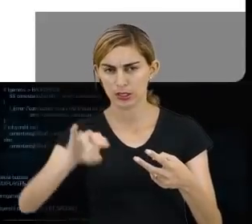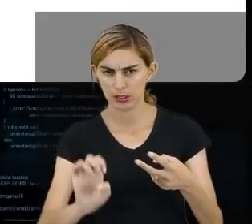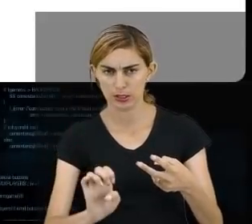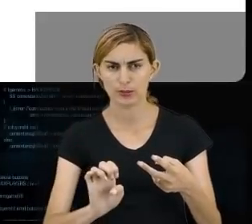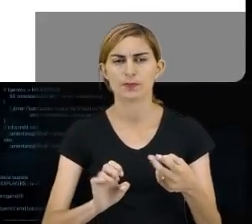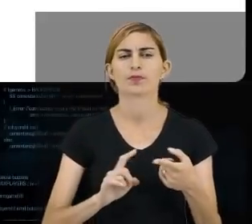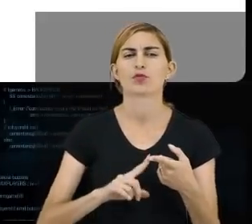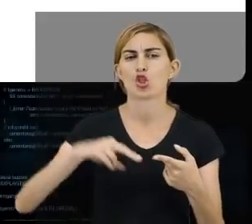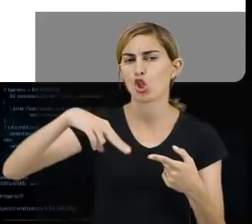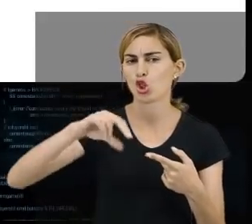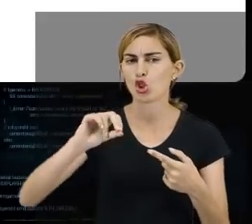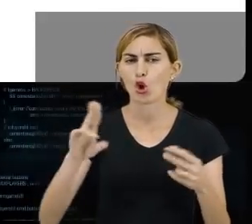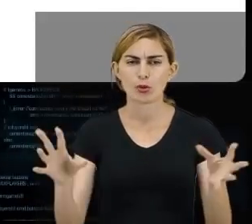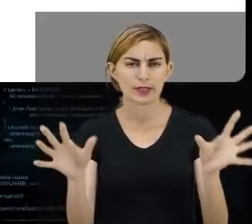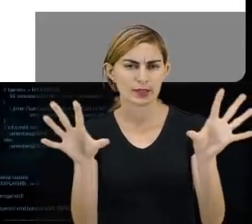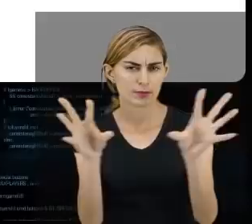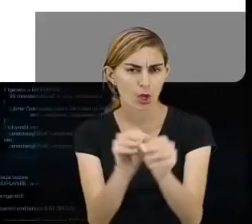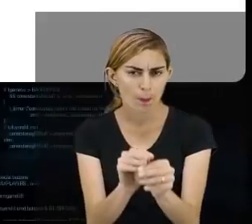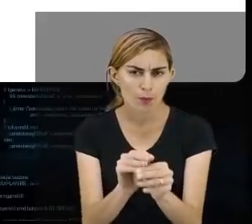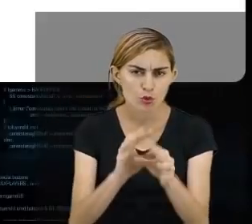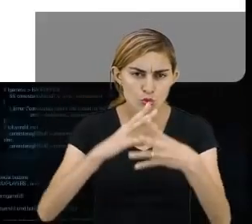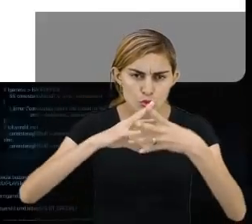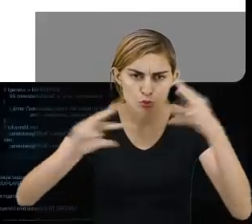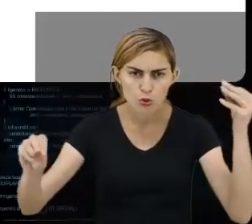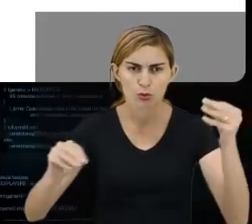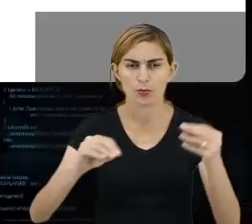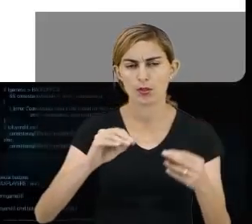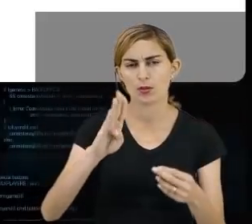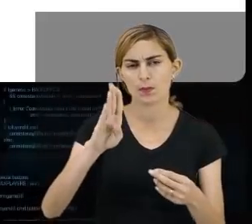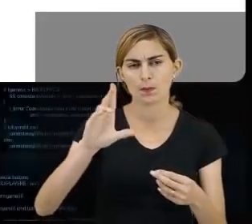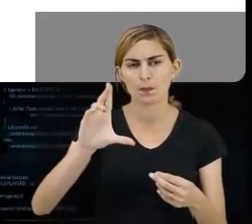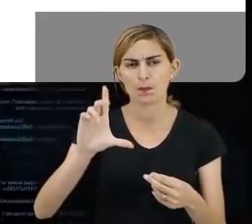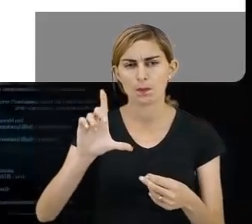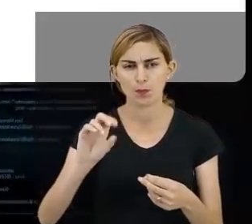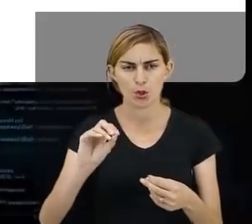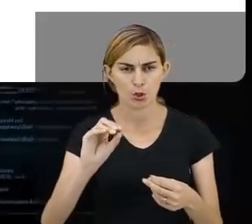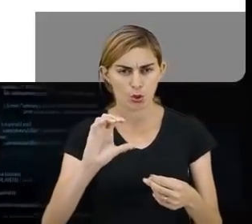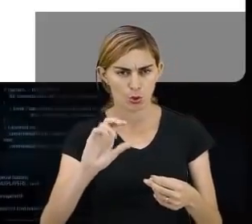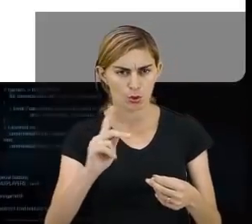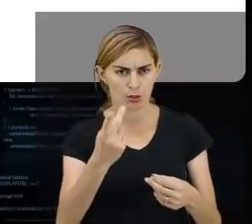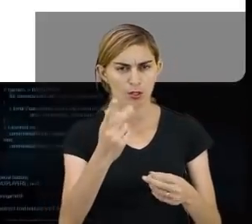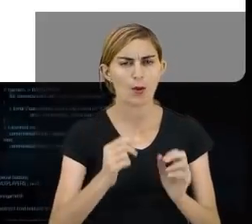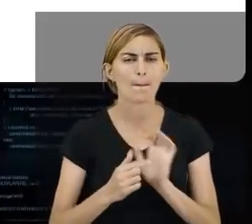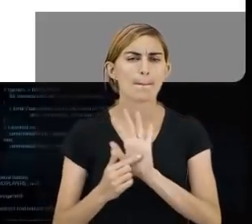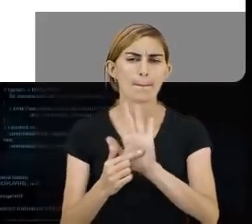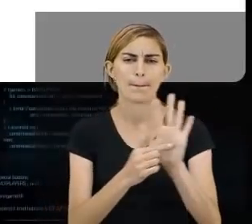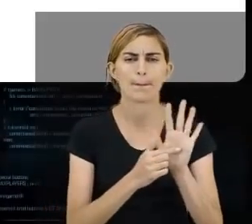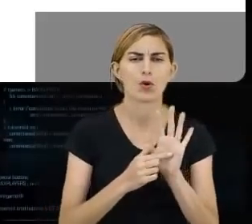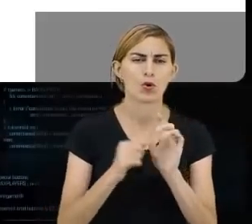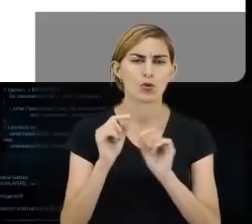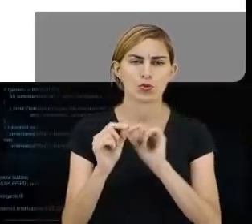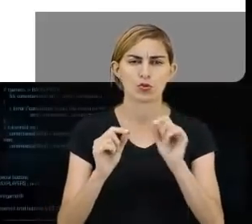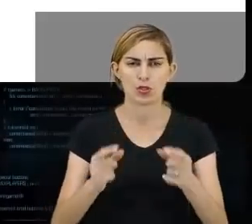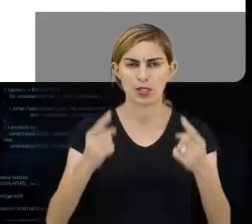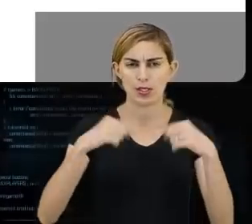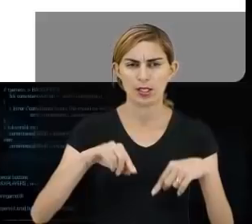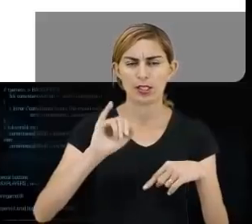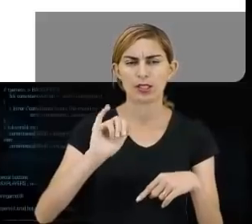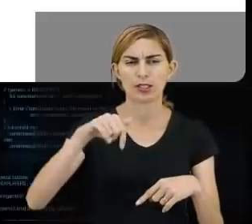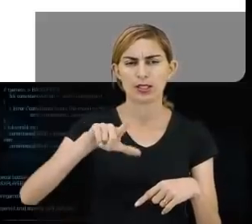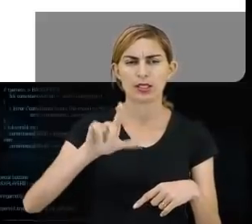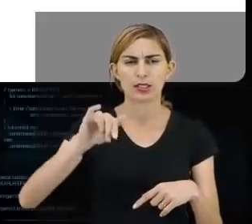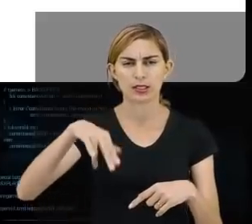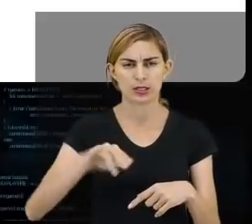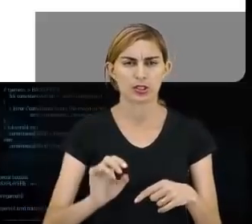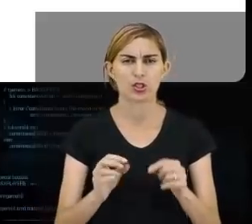desaparece. Certo? Se você colocar block, ele vai funcionar como um elemento de bloco. Inline, ele vai funcionar